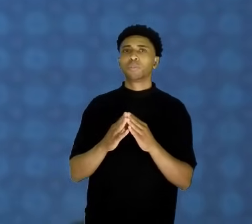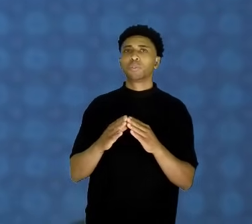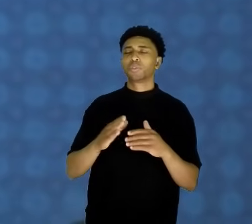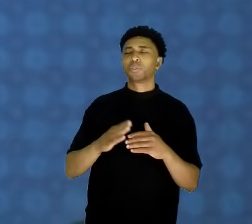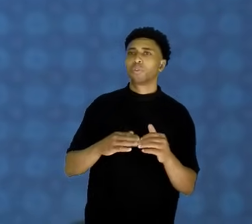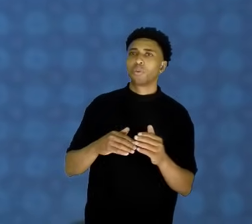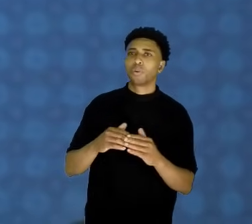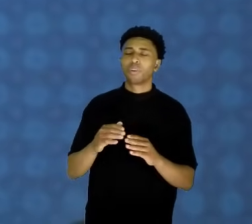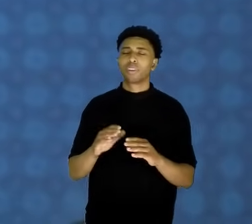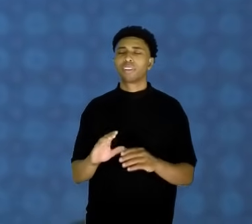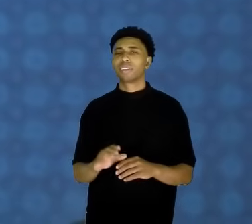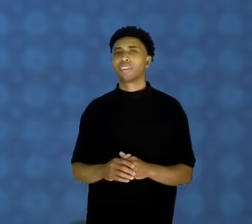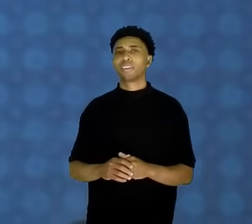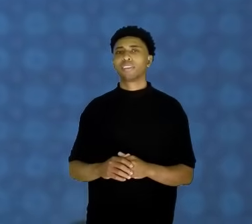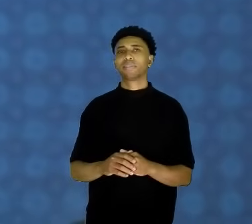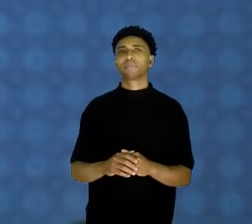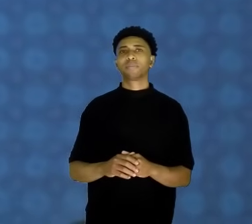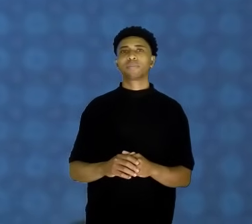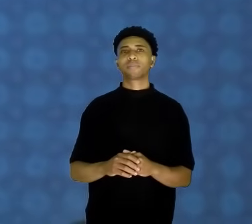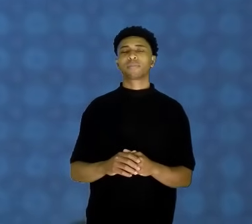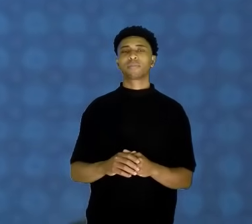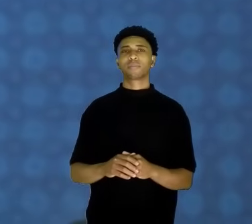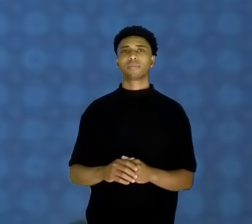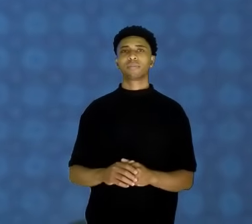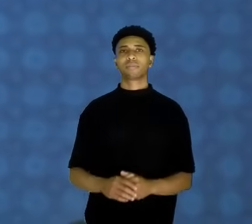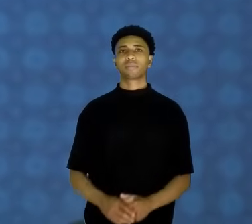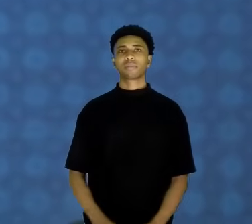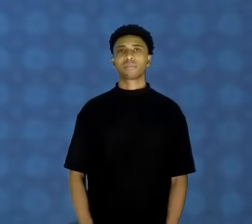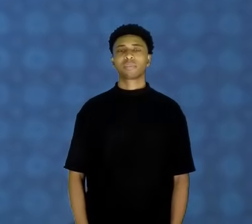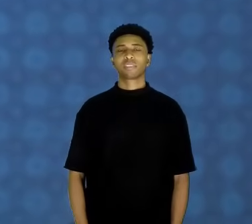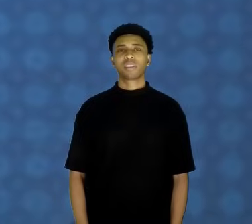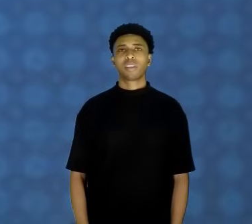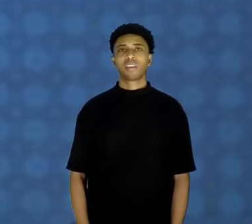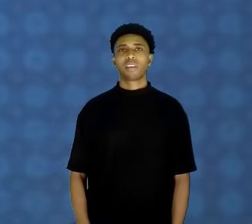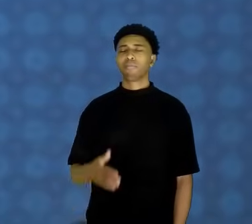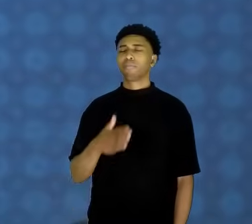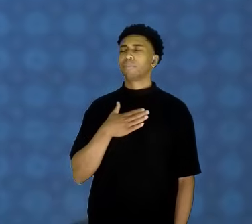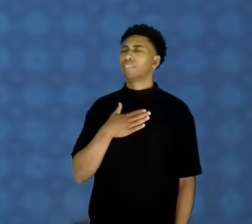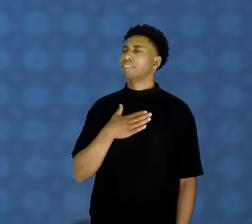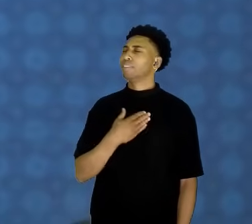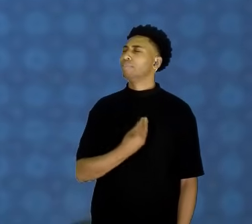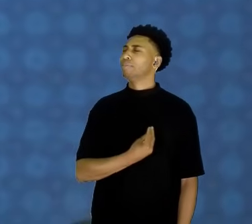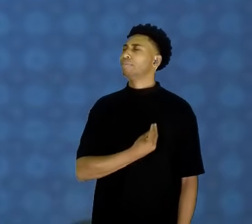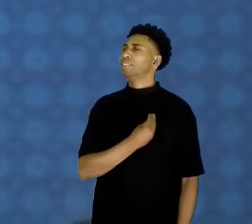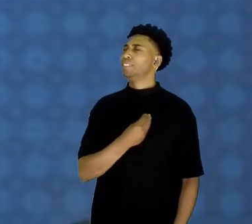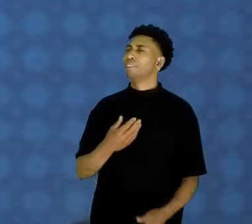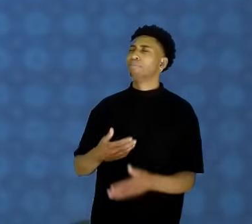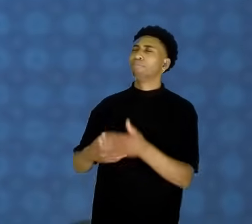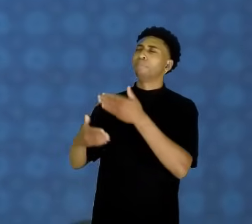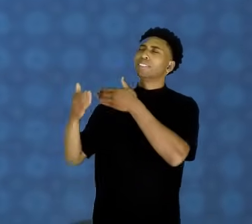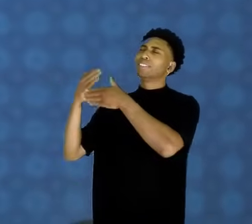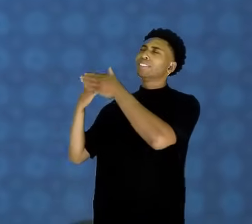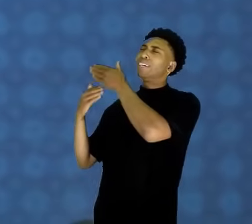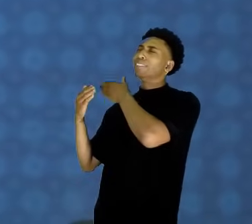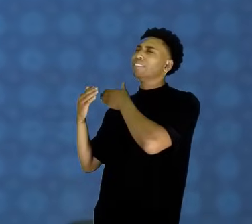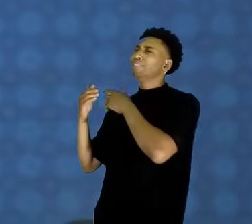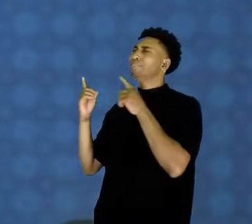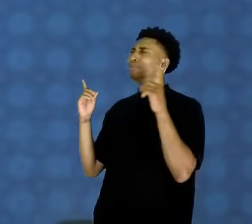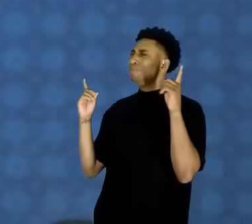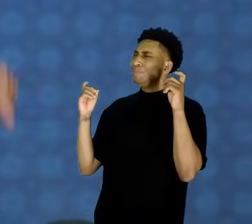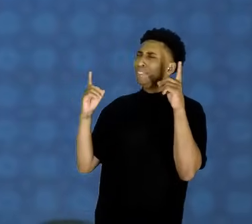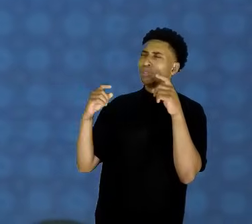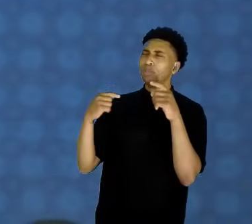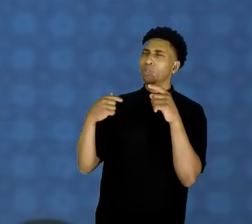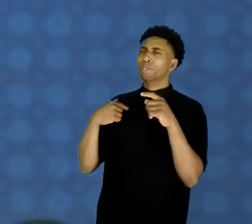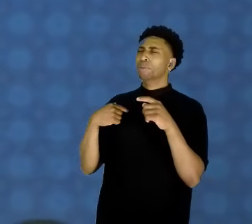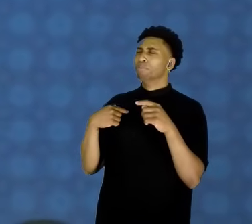Eu não vou aceitar aquela realidade que eu tenho, sabendo que o Senhor pode mudar a minha história.